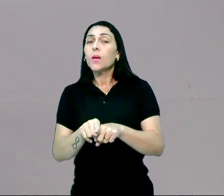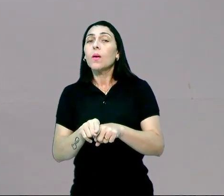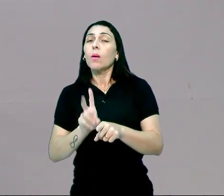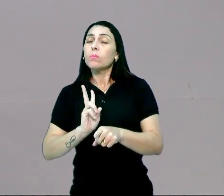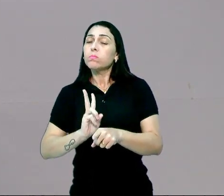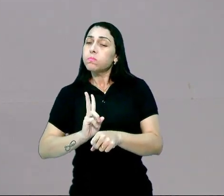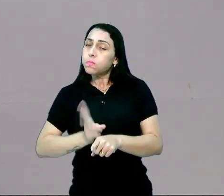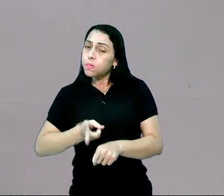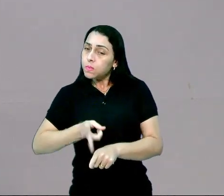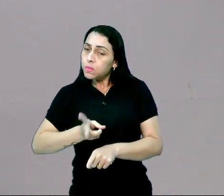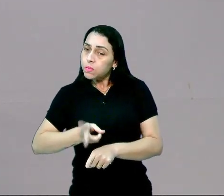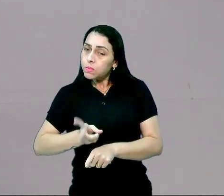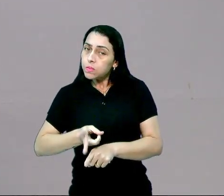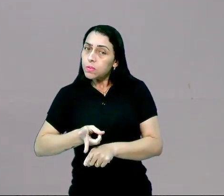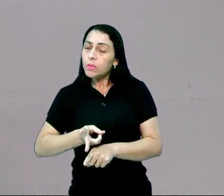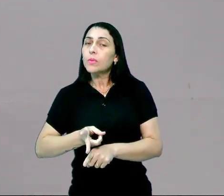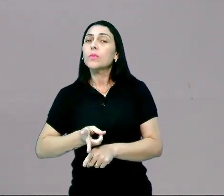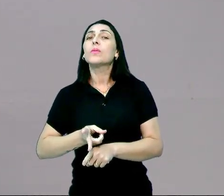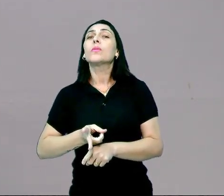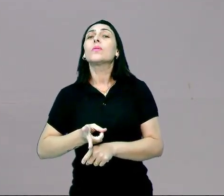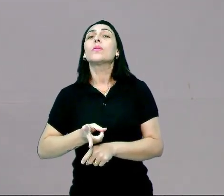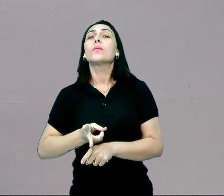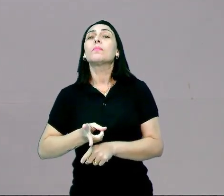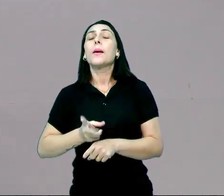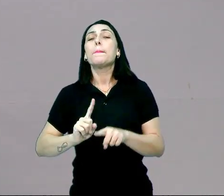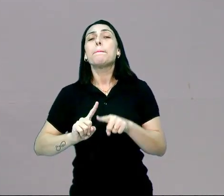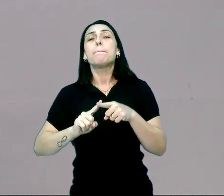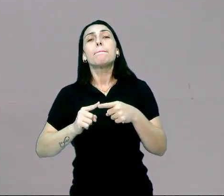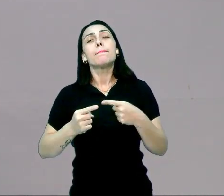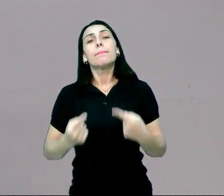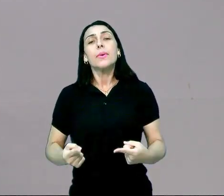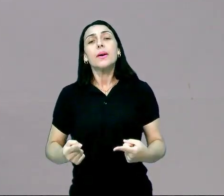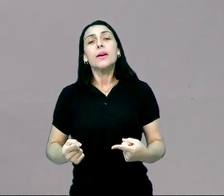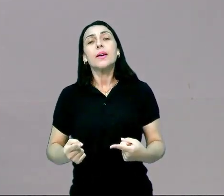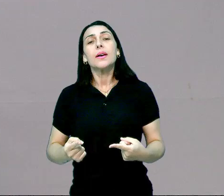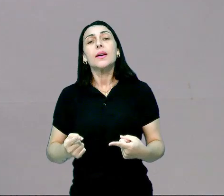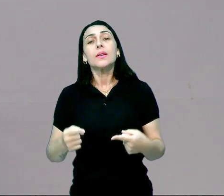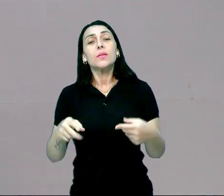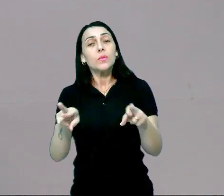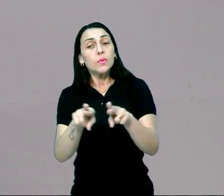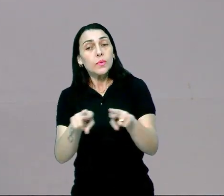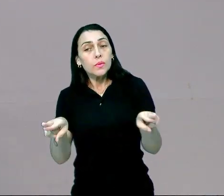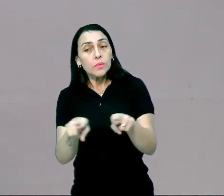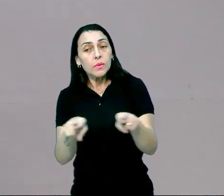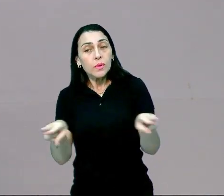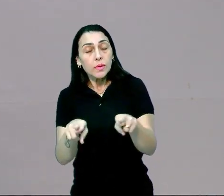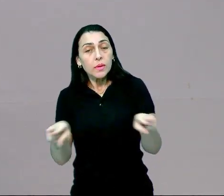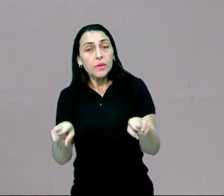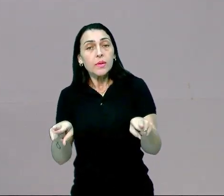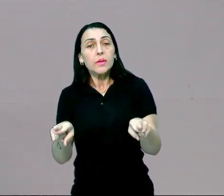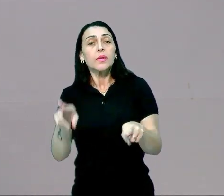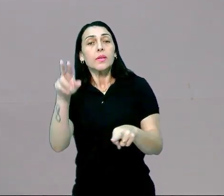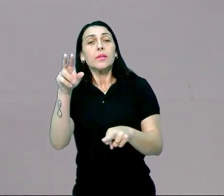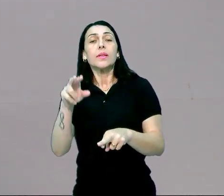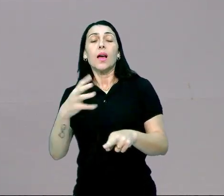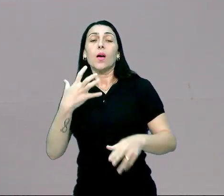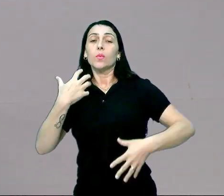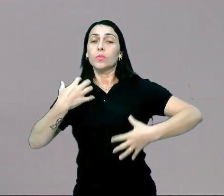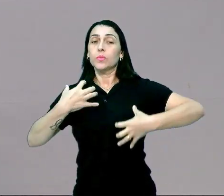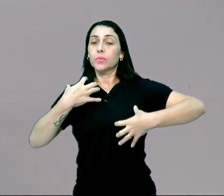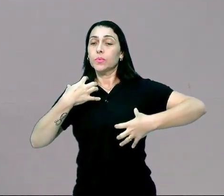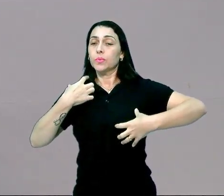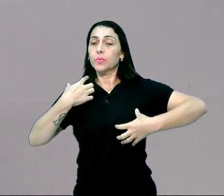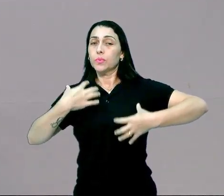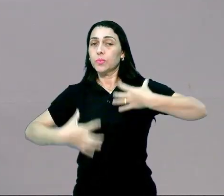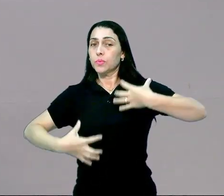manter, deixa eu ver, não seria do aspecto de tradição, mas seria os rituais, rituais, as performances